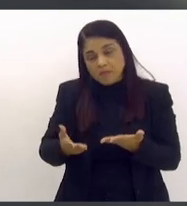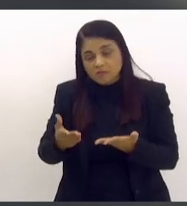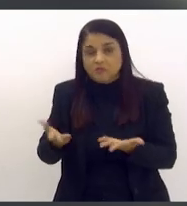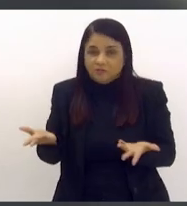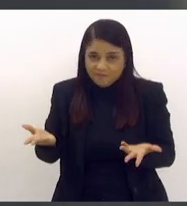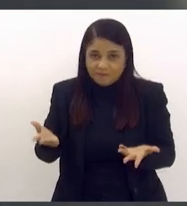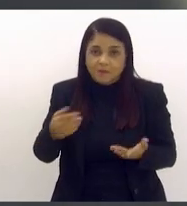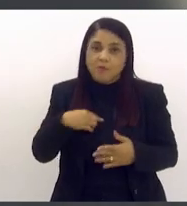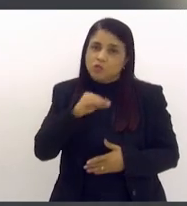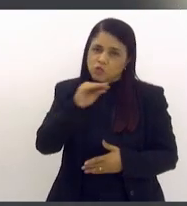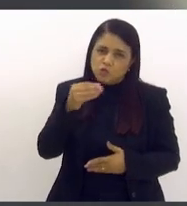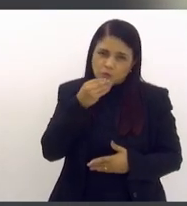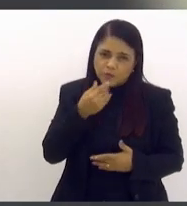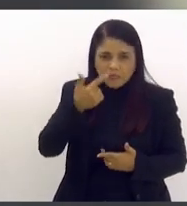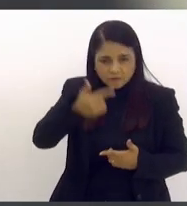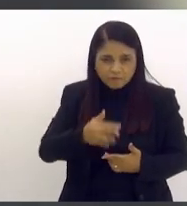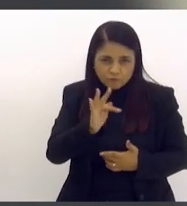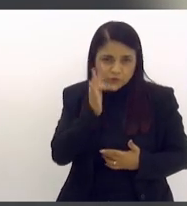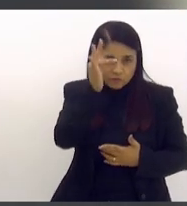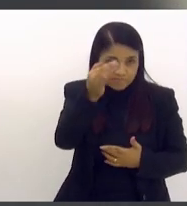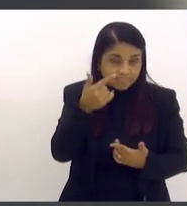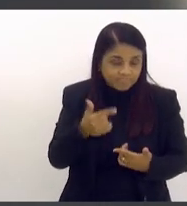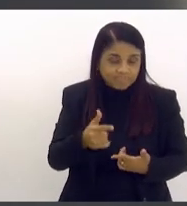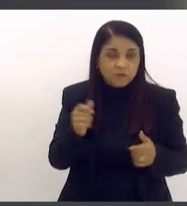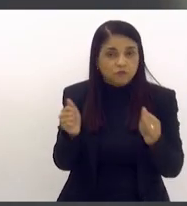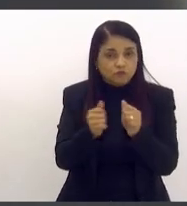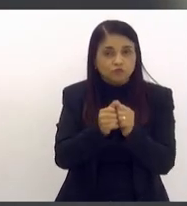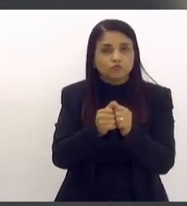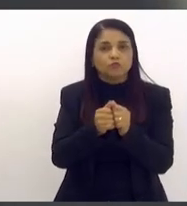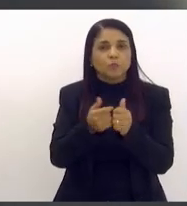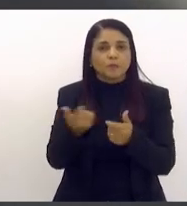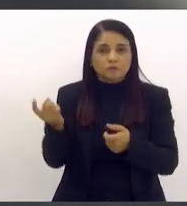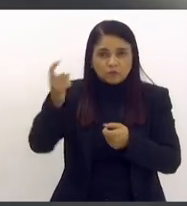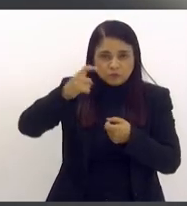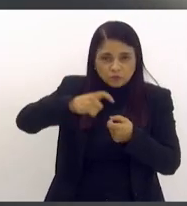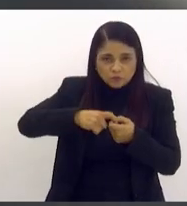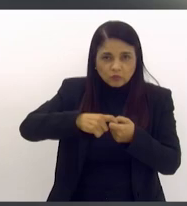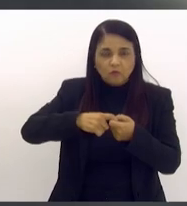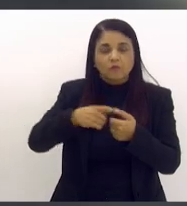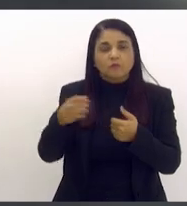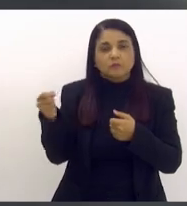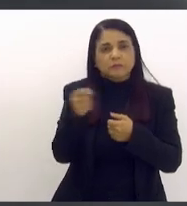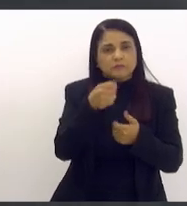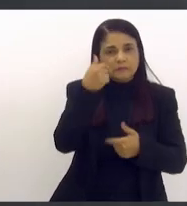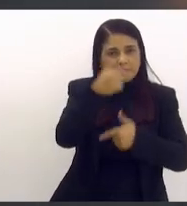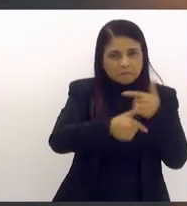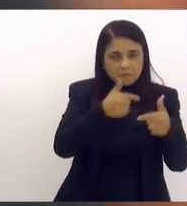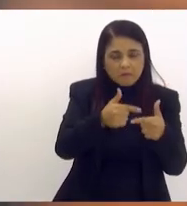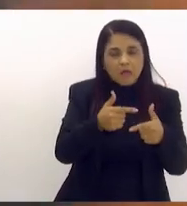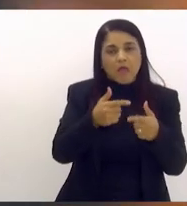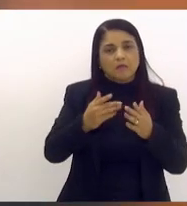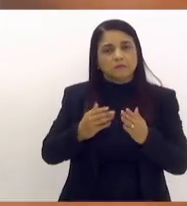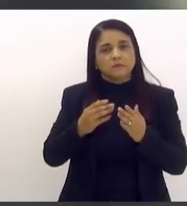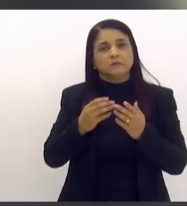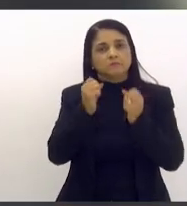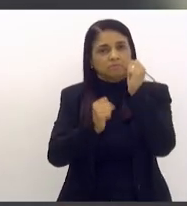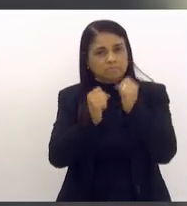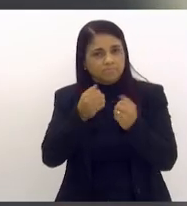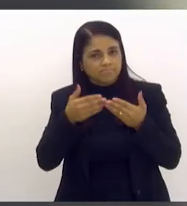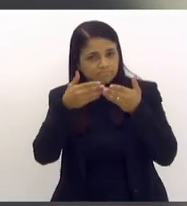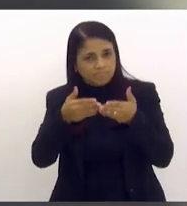mas outras oportunidades virão e estaremos juntos para retomar o emprego a construção naval a defesa da